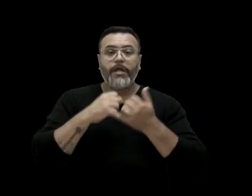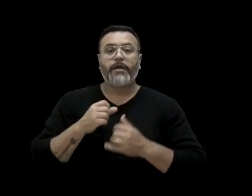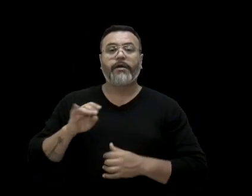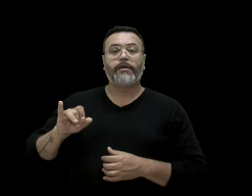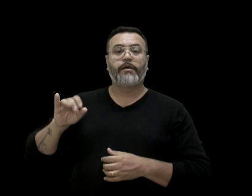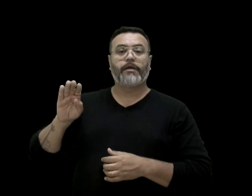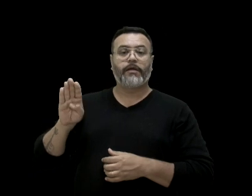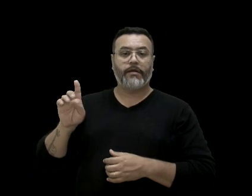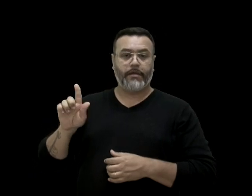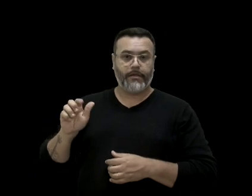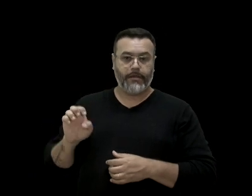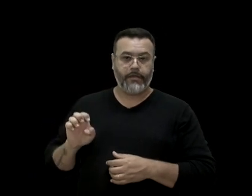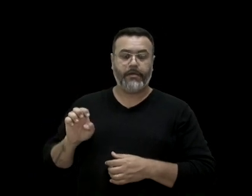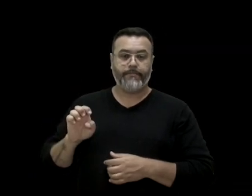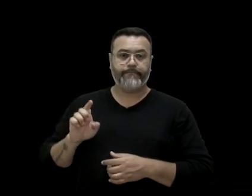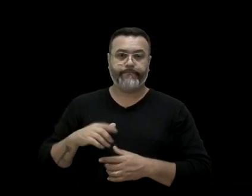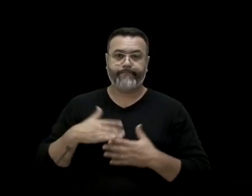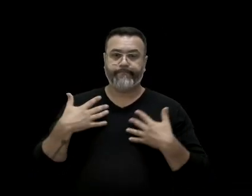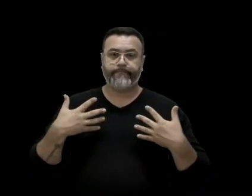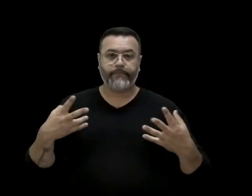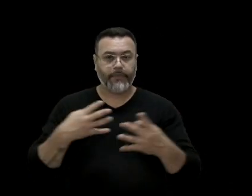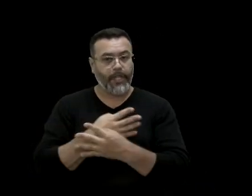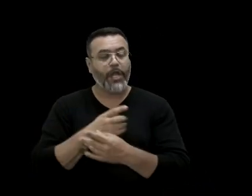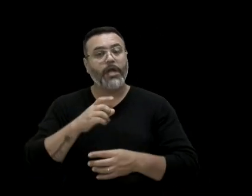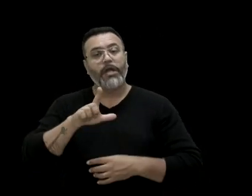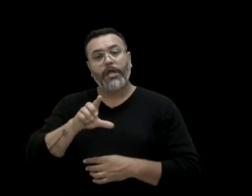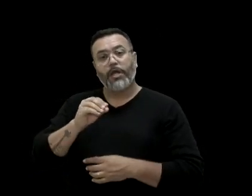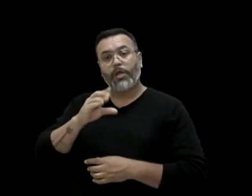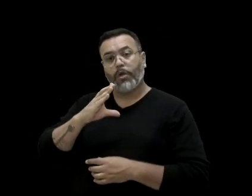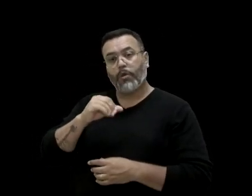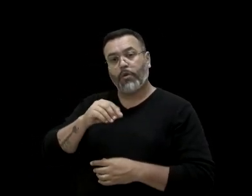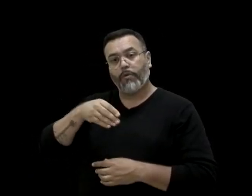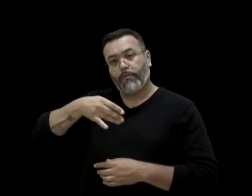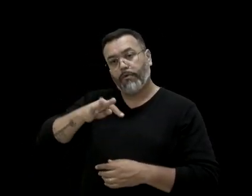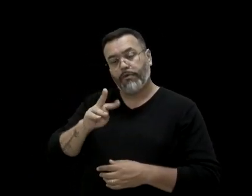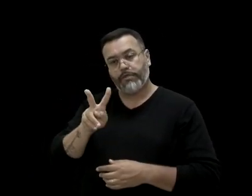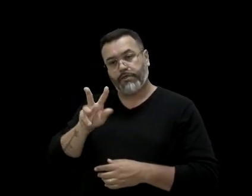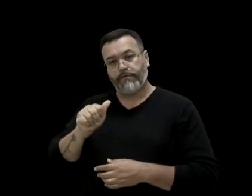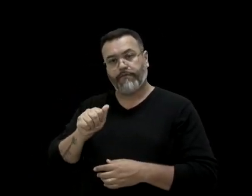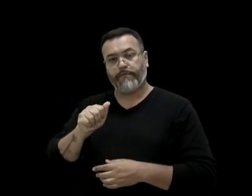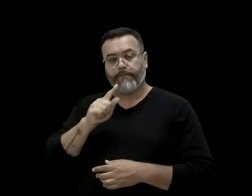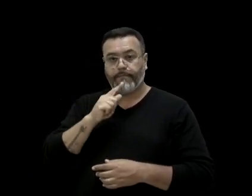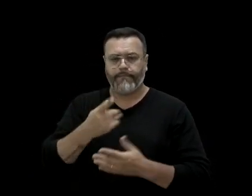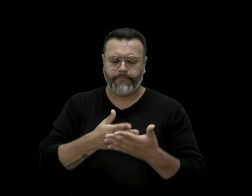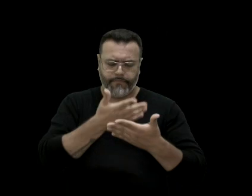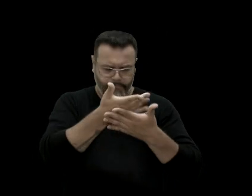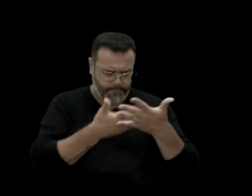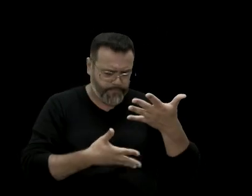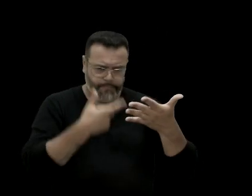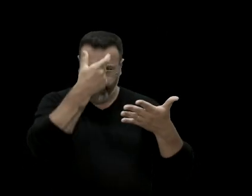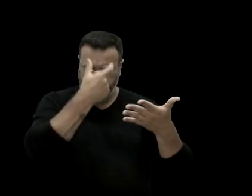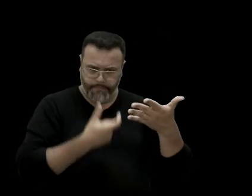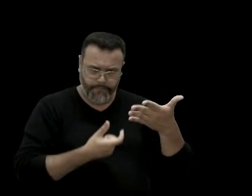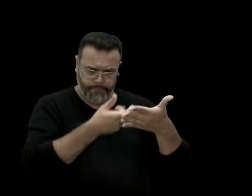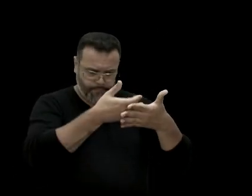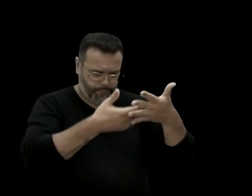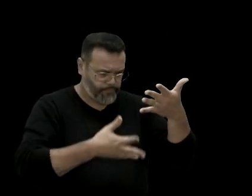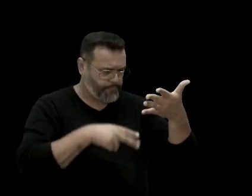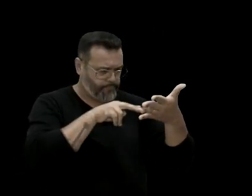pela Locomotiva, Instituto de Pesquisa, para traçar um perfil dessas mães na pandemia, apontou